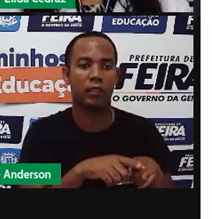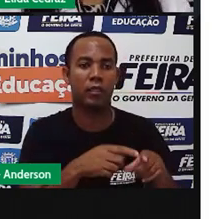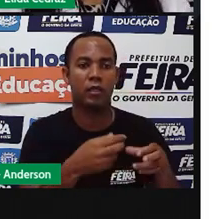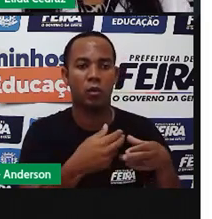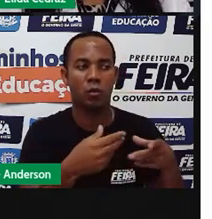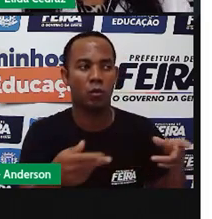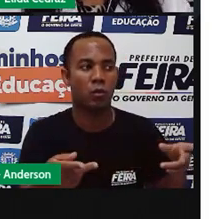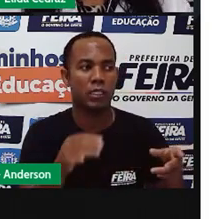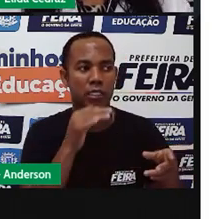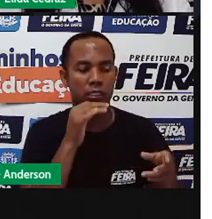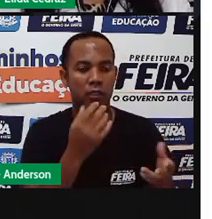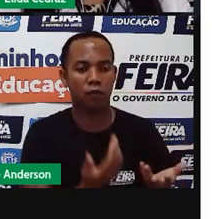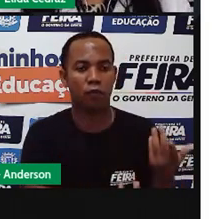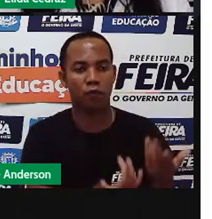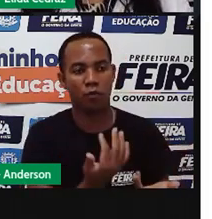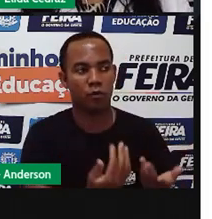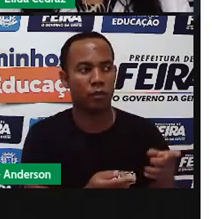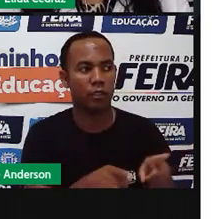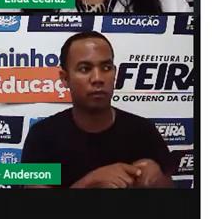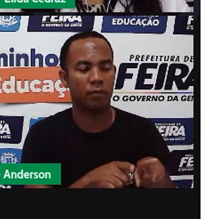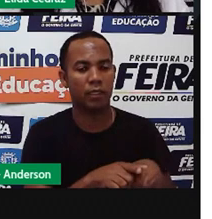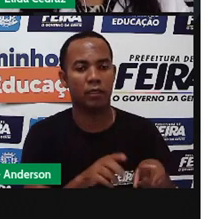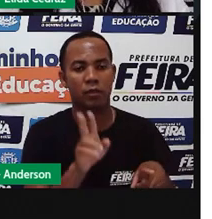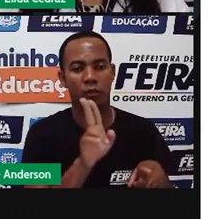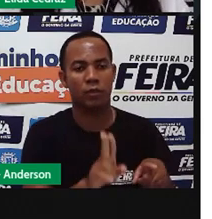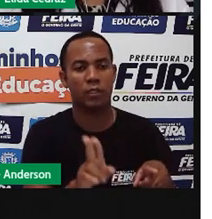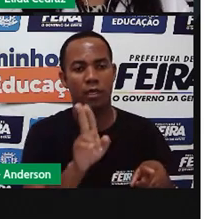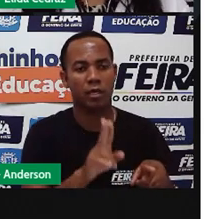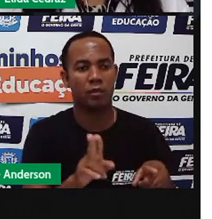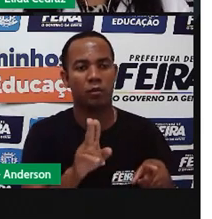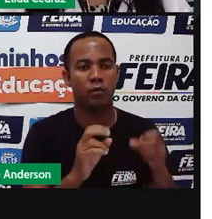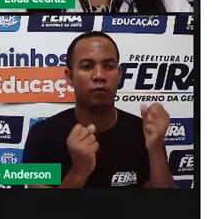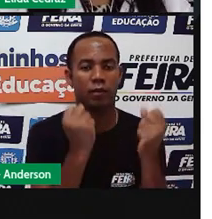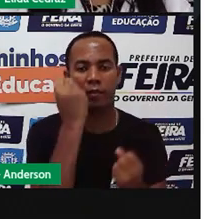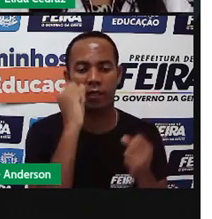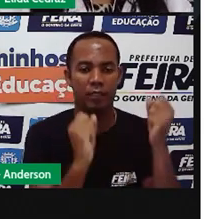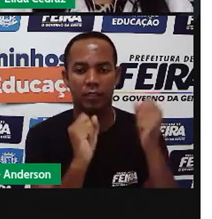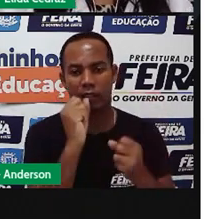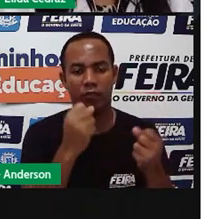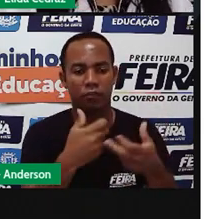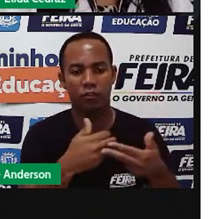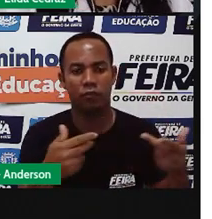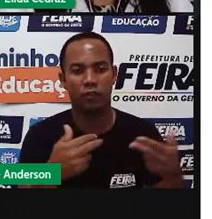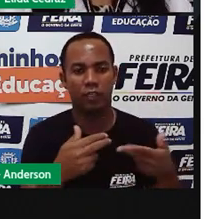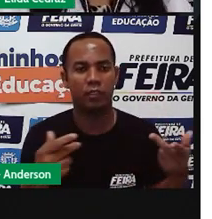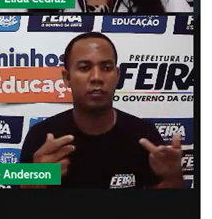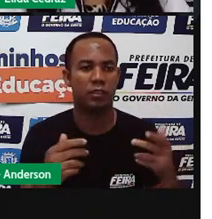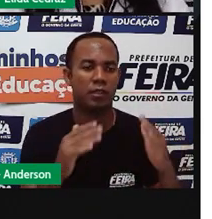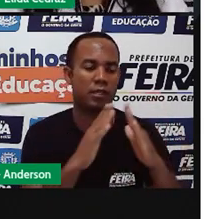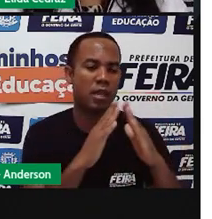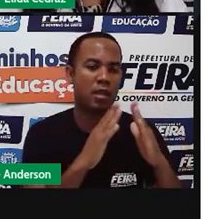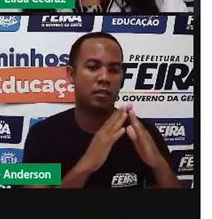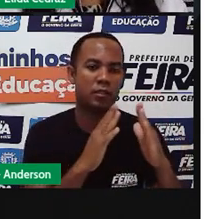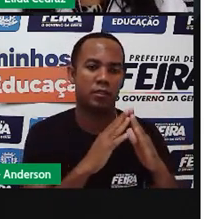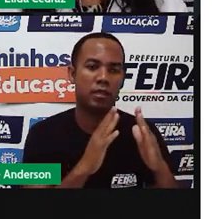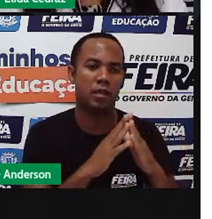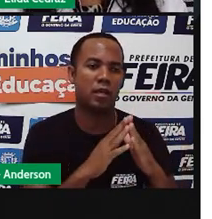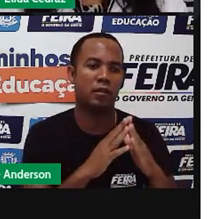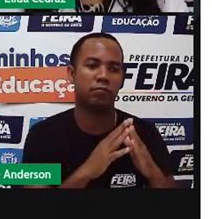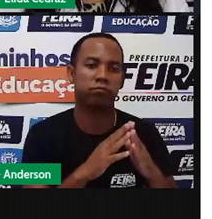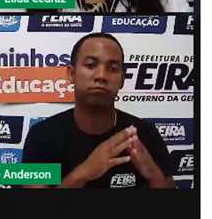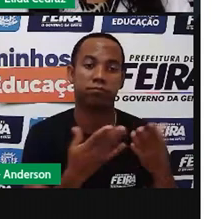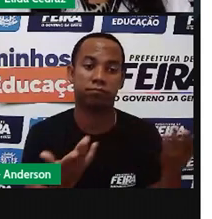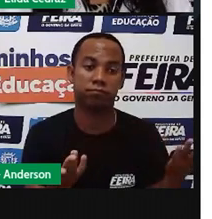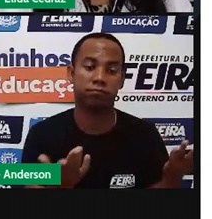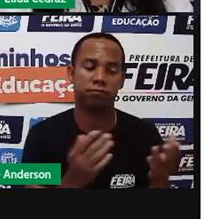impacto e ao fogo. E é muito utilizado na fabricação de utensílios domésticos destinados à